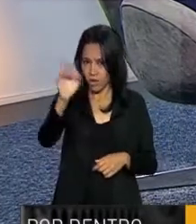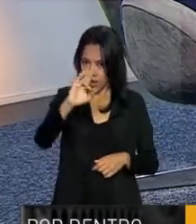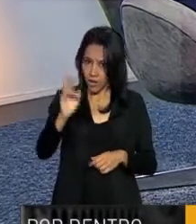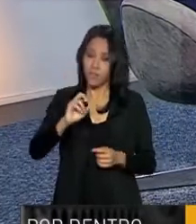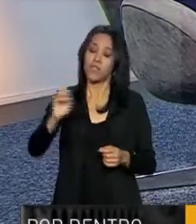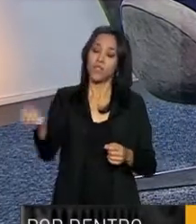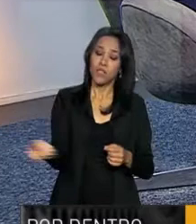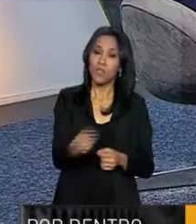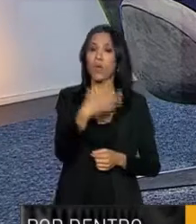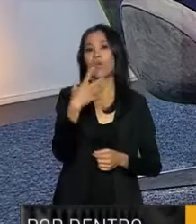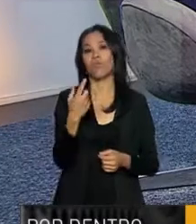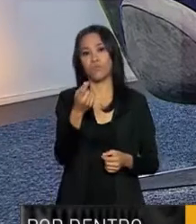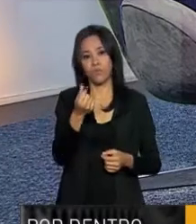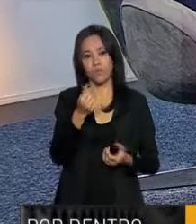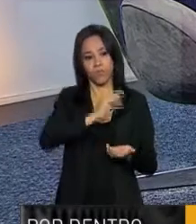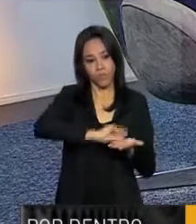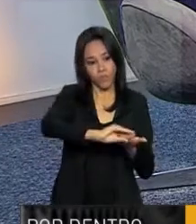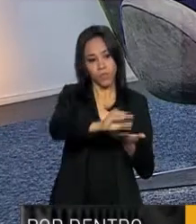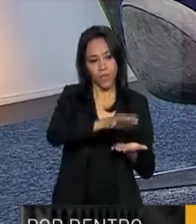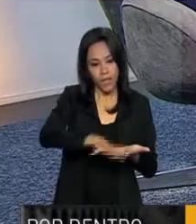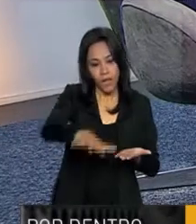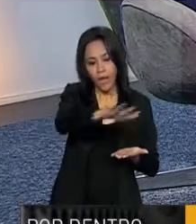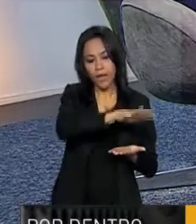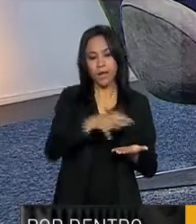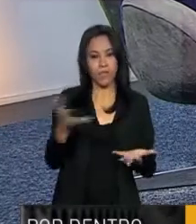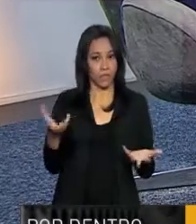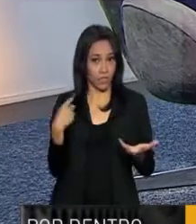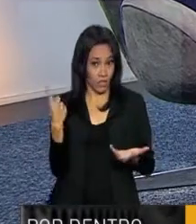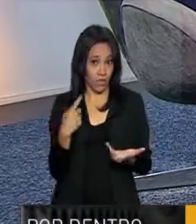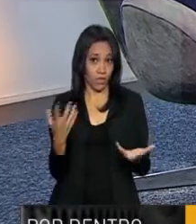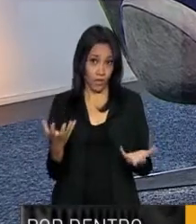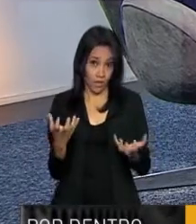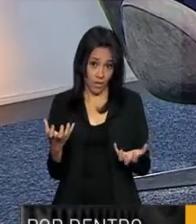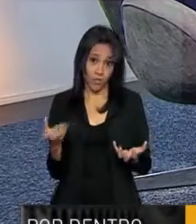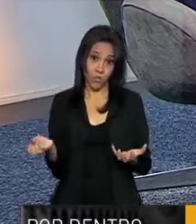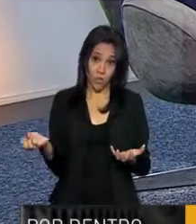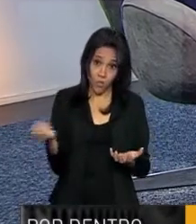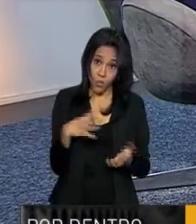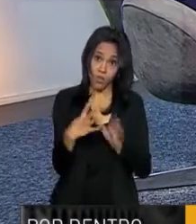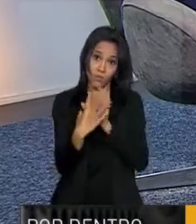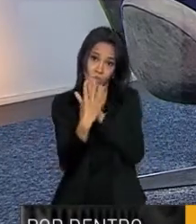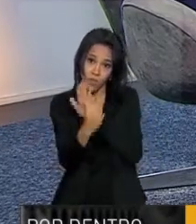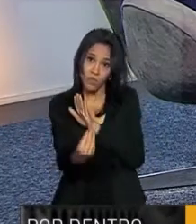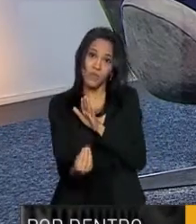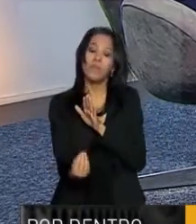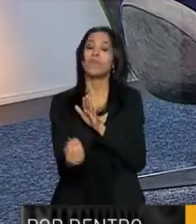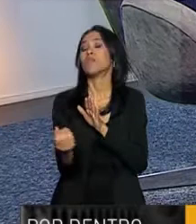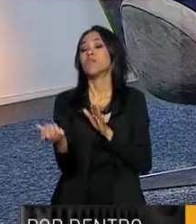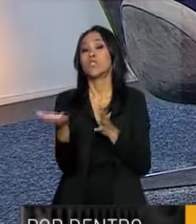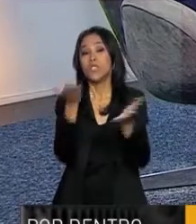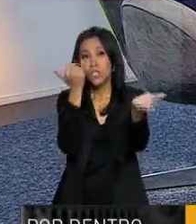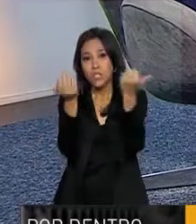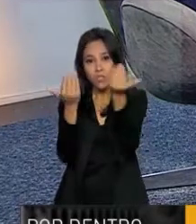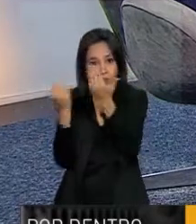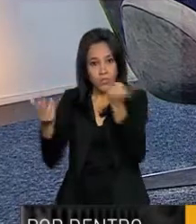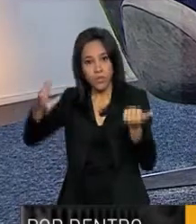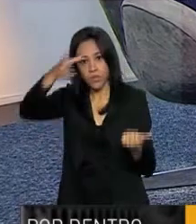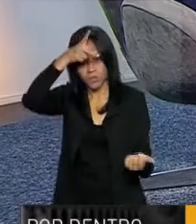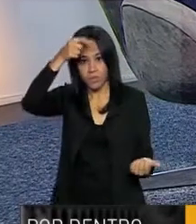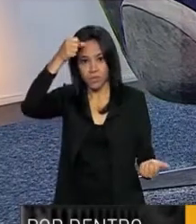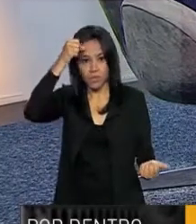para investir no setor e nós desejamos promover mas como ele disse com um novo marco com o chamamento dos gestores municipais para